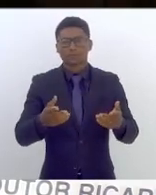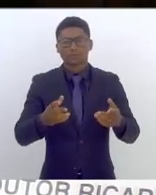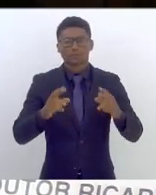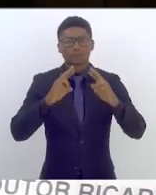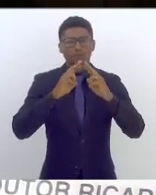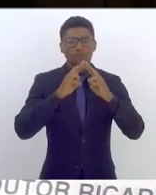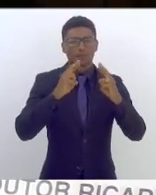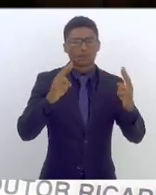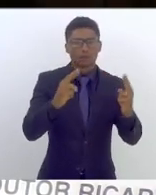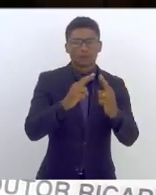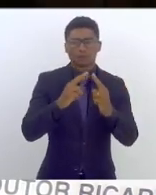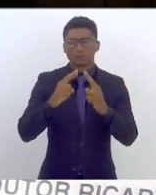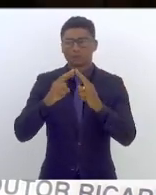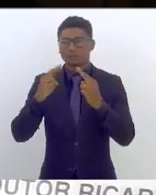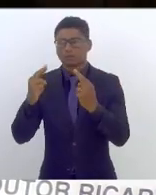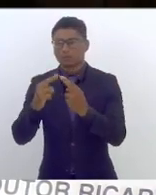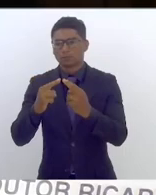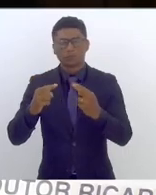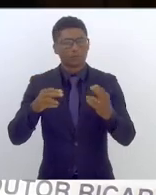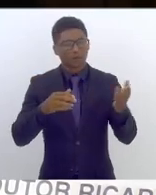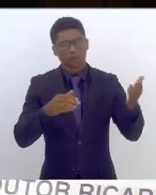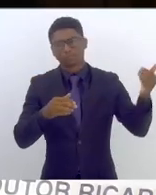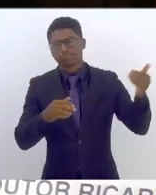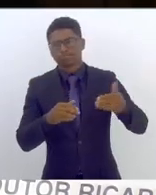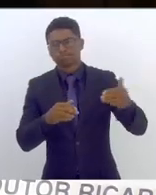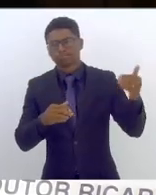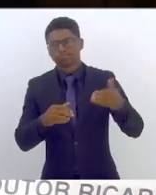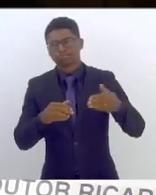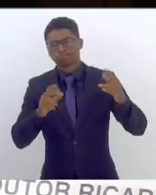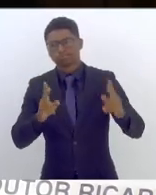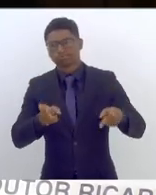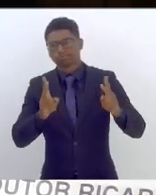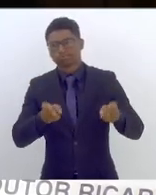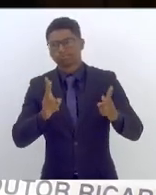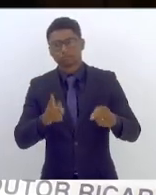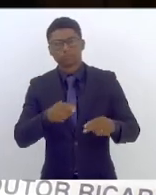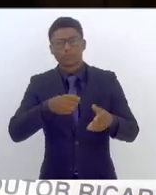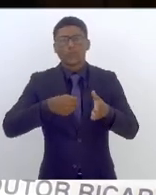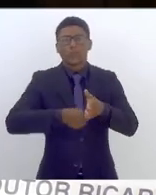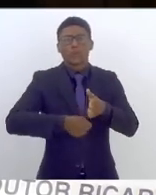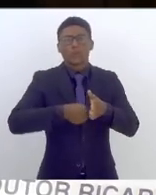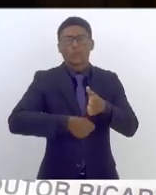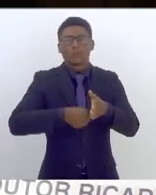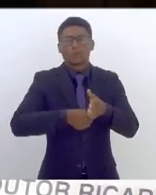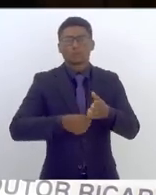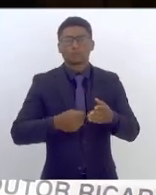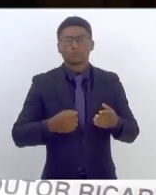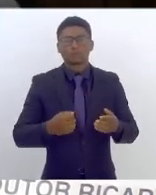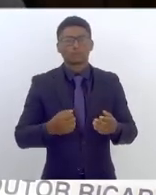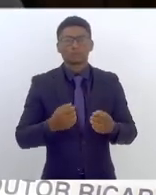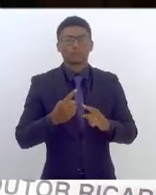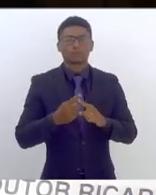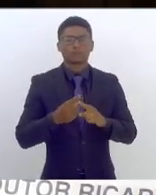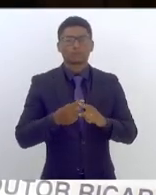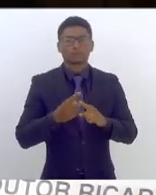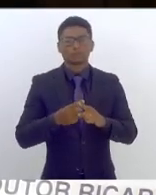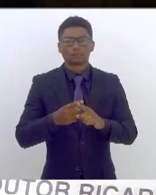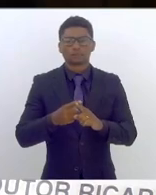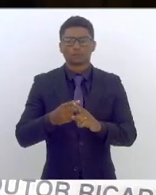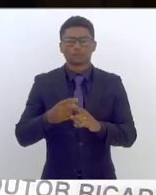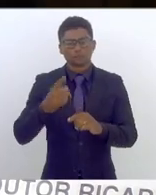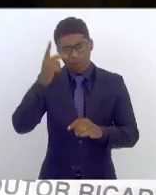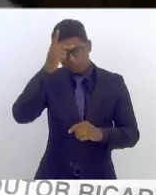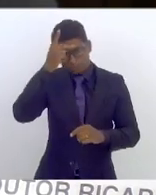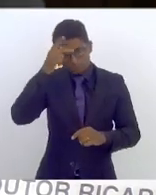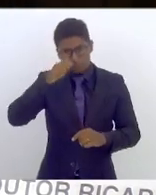que a instituição tem se envolvido e um lutador dos interesses em favor dos interesses dos Associados